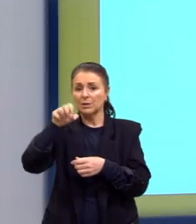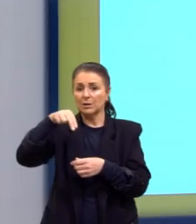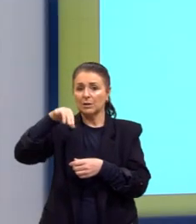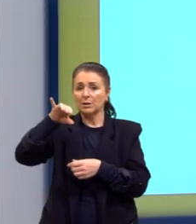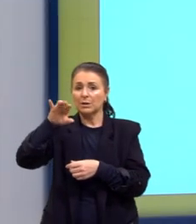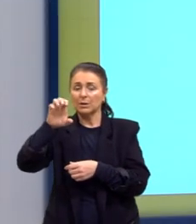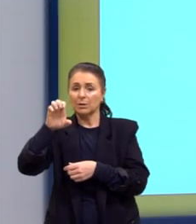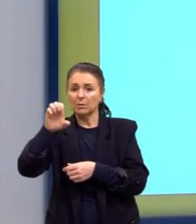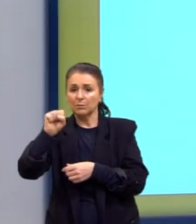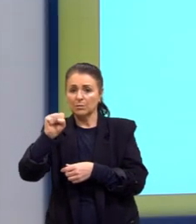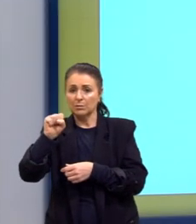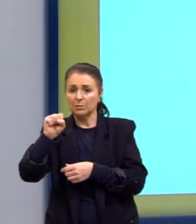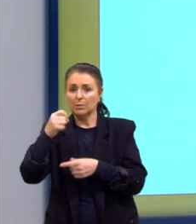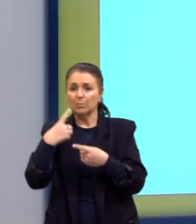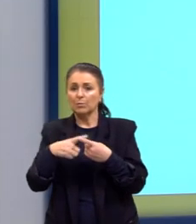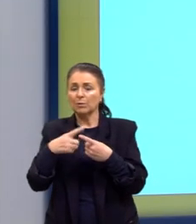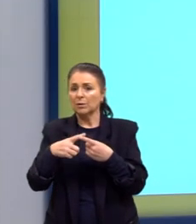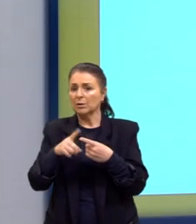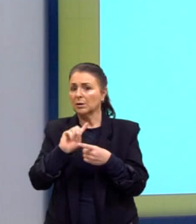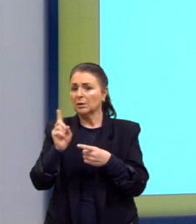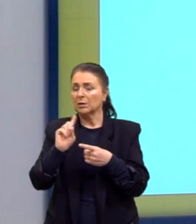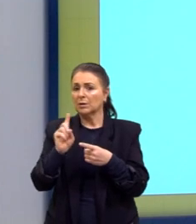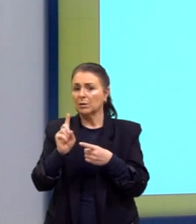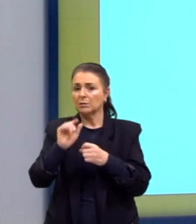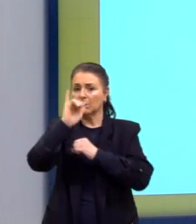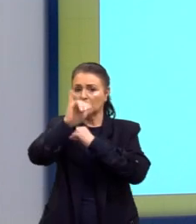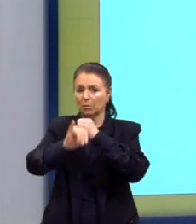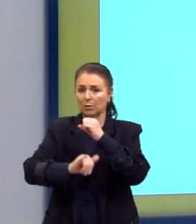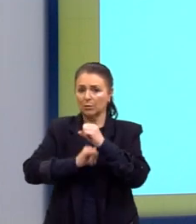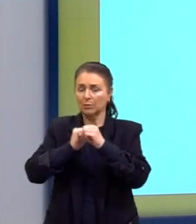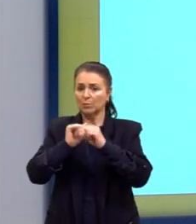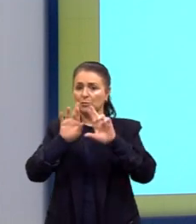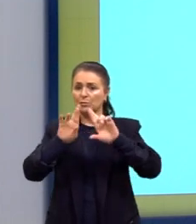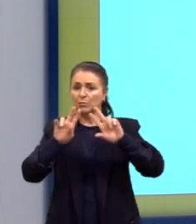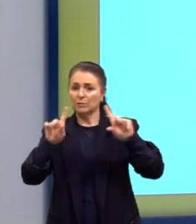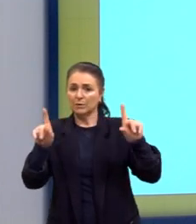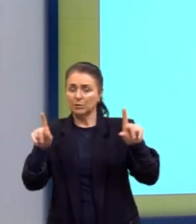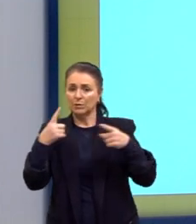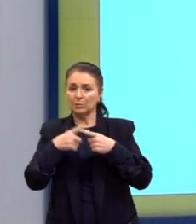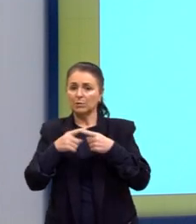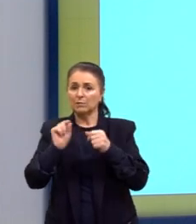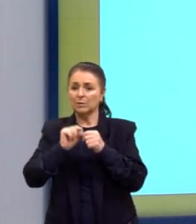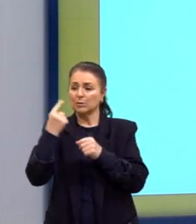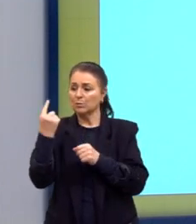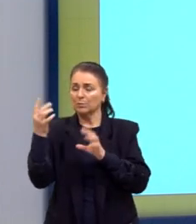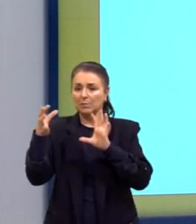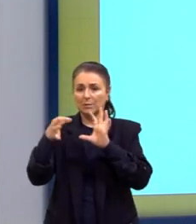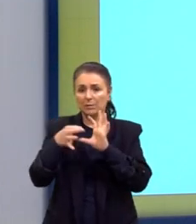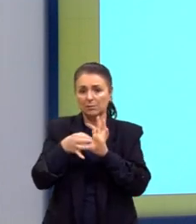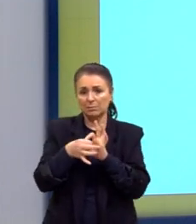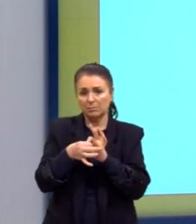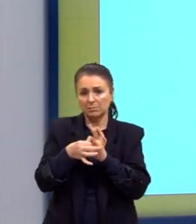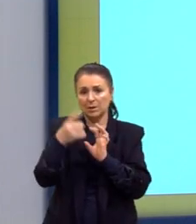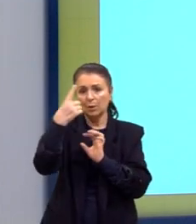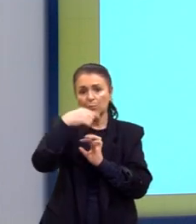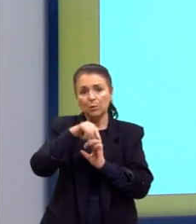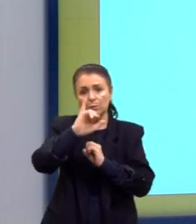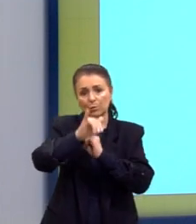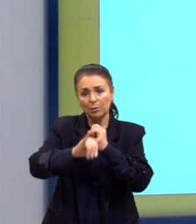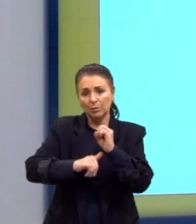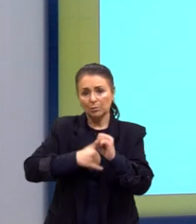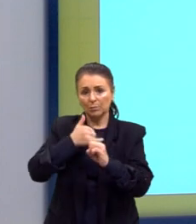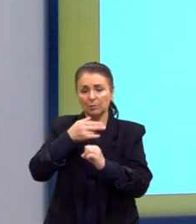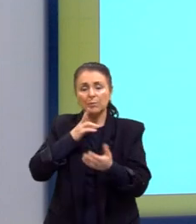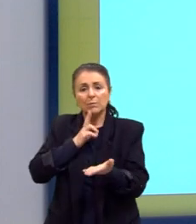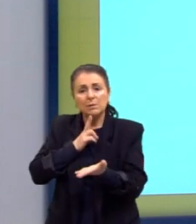porquê que os halogênios não são heteroatomos porque usar o gene só fazem uma ligação Ele só pode desligar outro átomo então